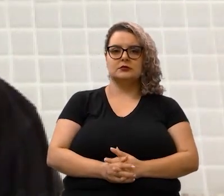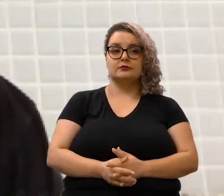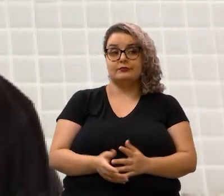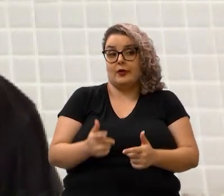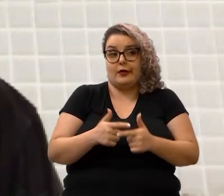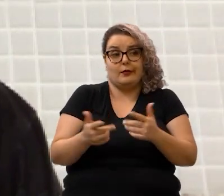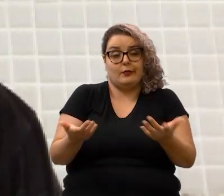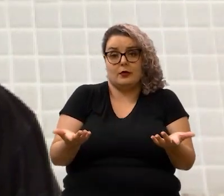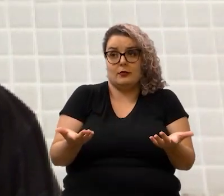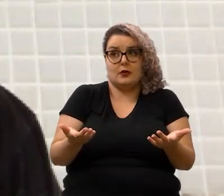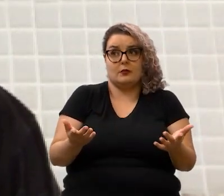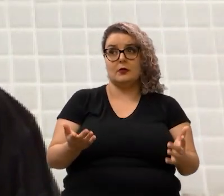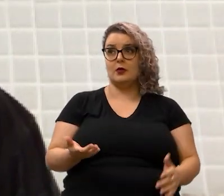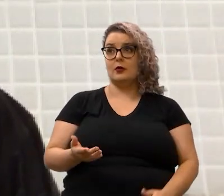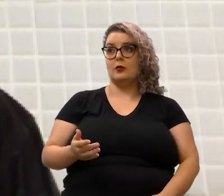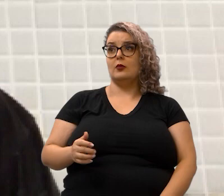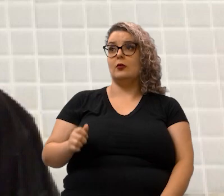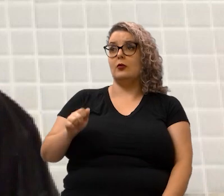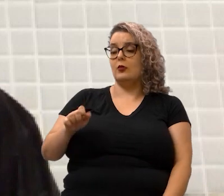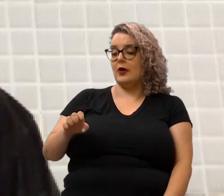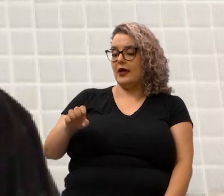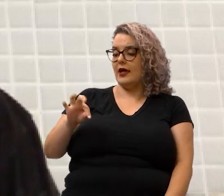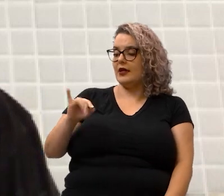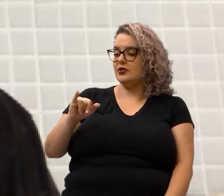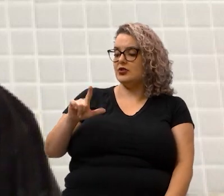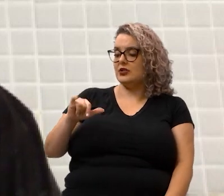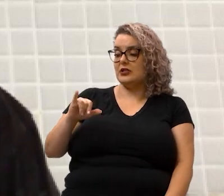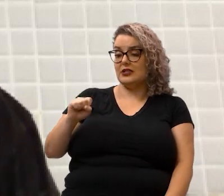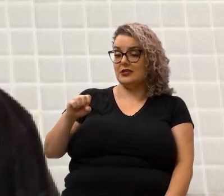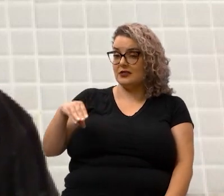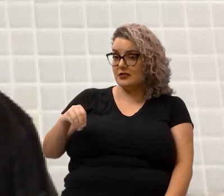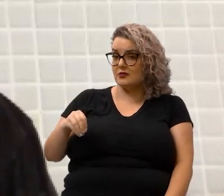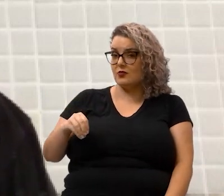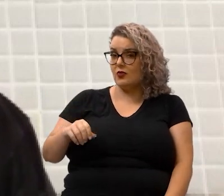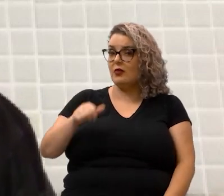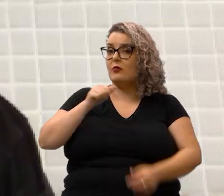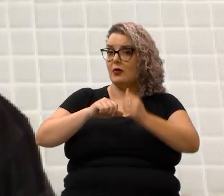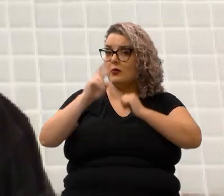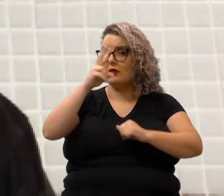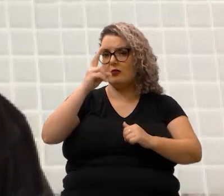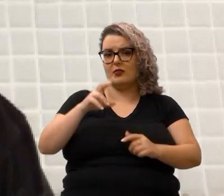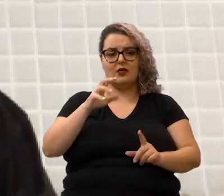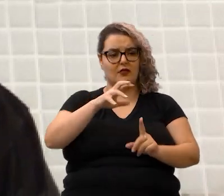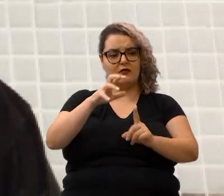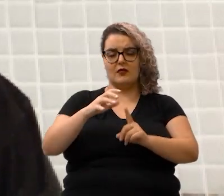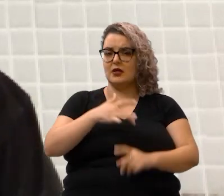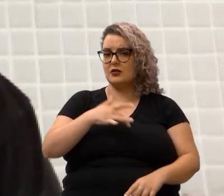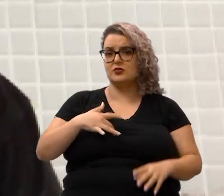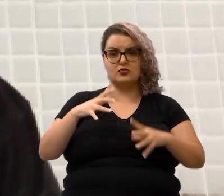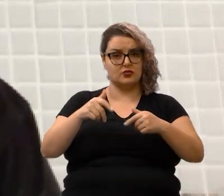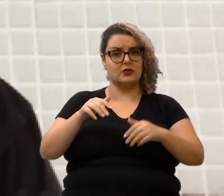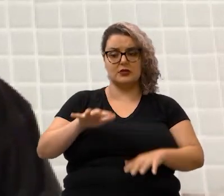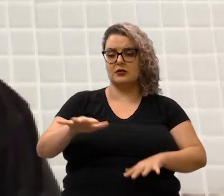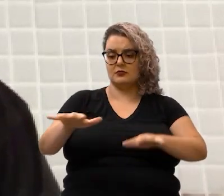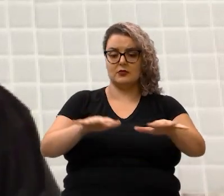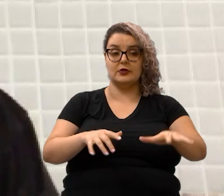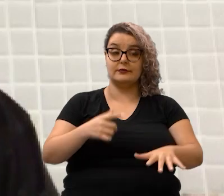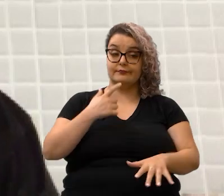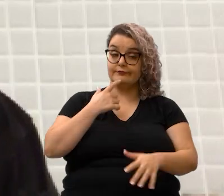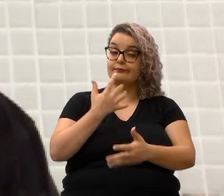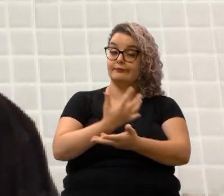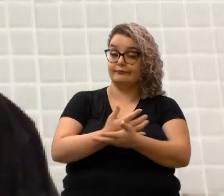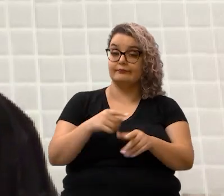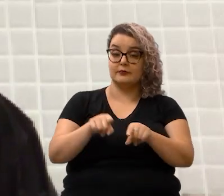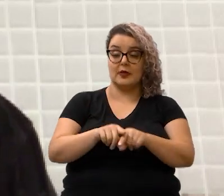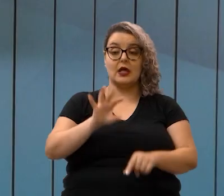e é um problema. O alcoolismo, o etilismo crônico é um problema que afeta a saúde em todos os sentidos, e atingindo os ossos,